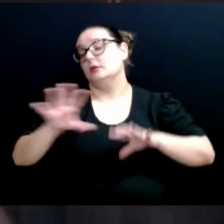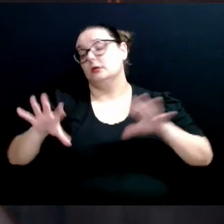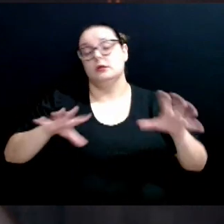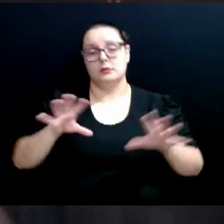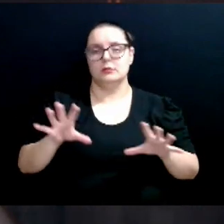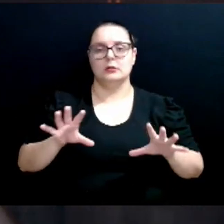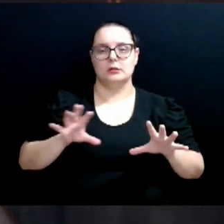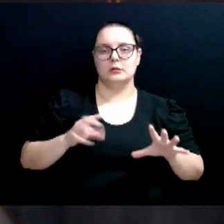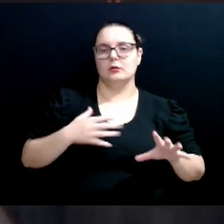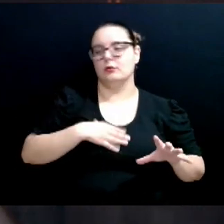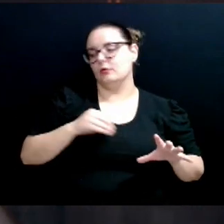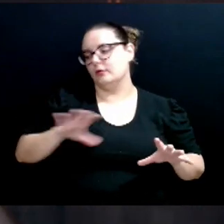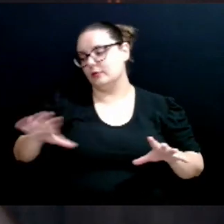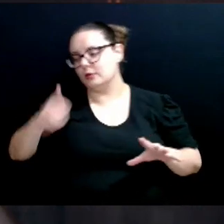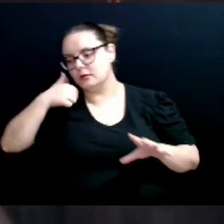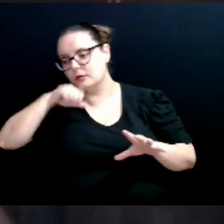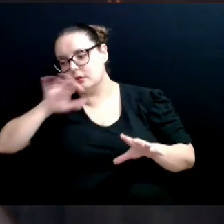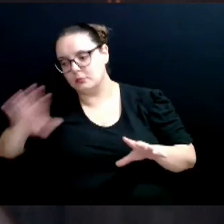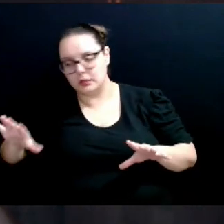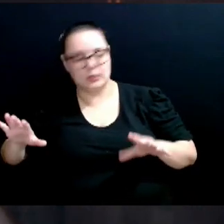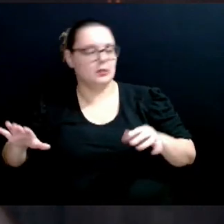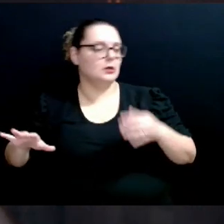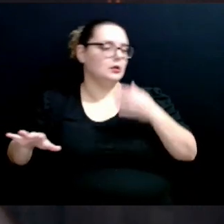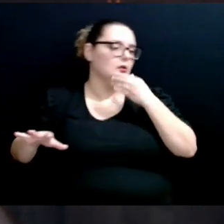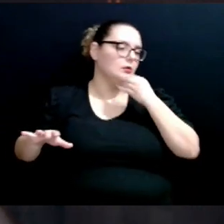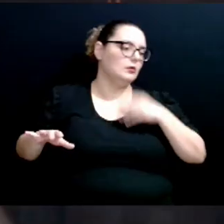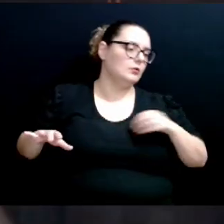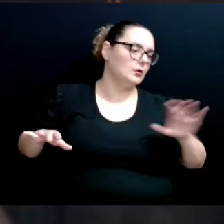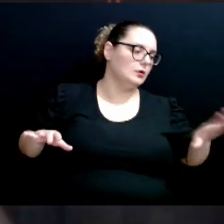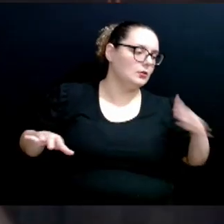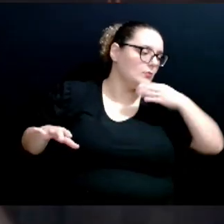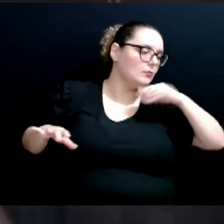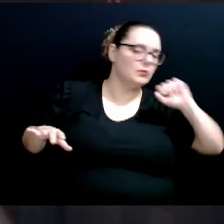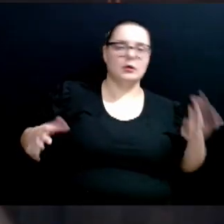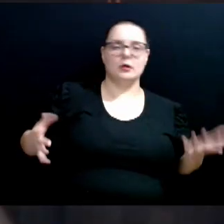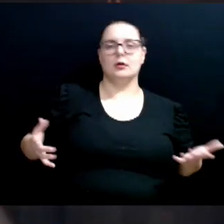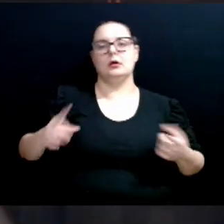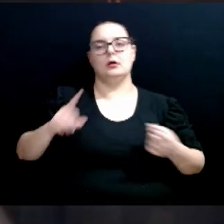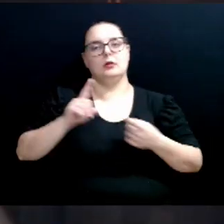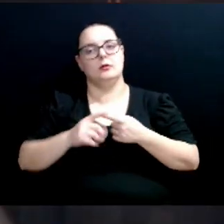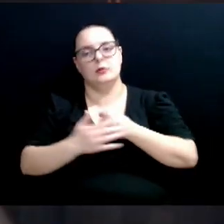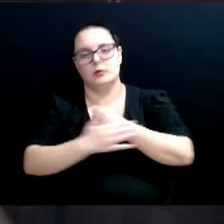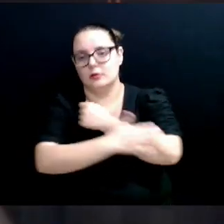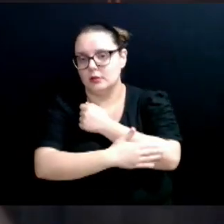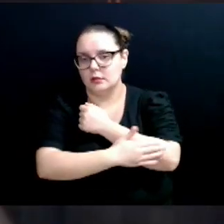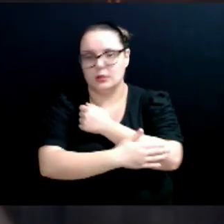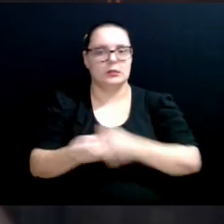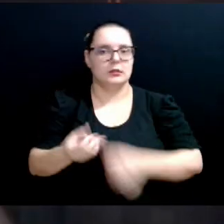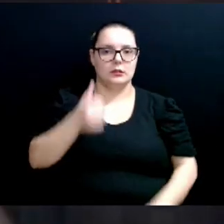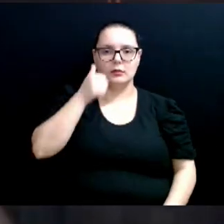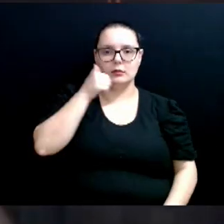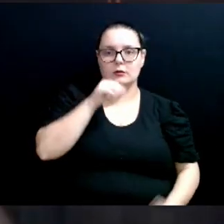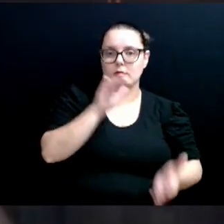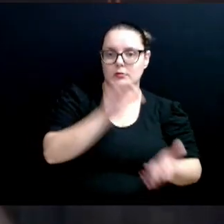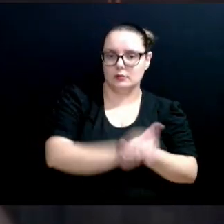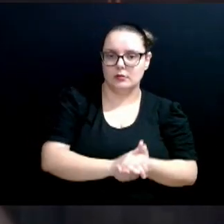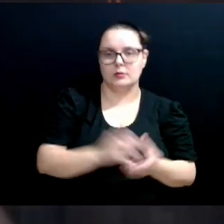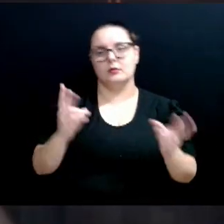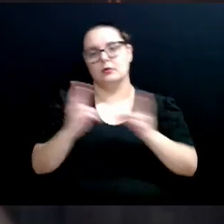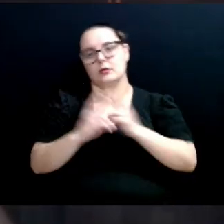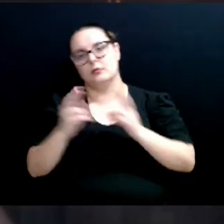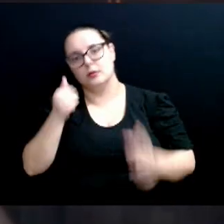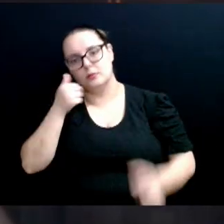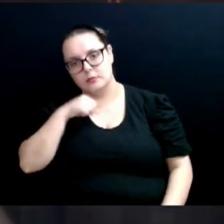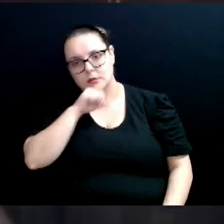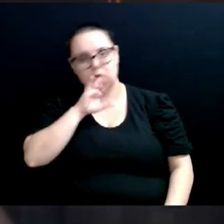mãe, né? Então como a gente vai compondo? Tem um ciúme dessa nova mulher, às vezes com relação à mãe, quando precisa ir para o